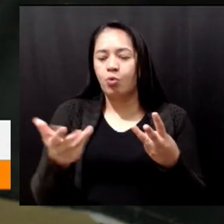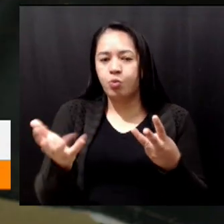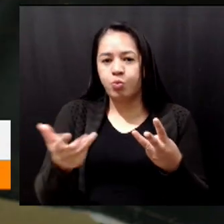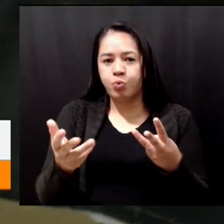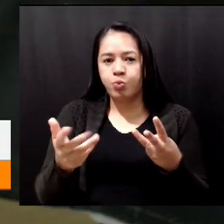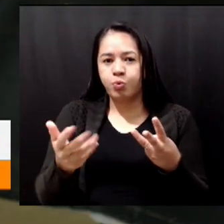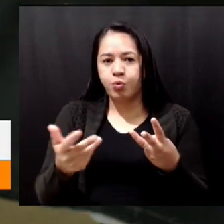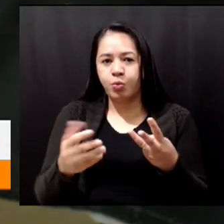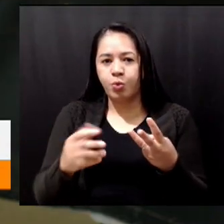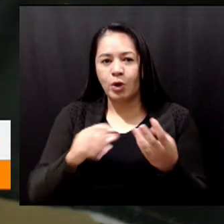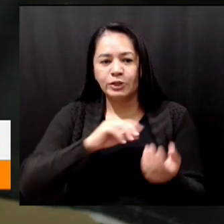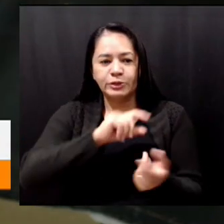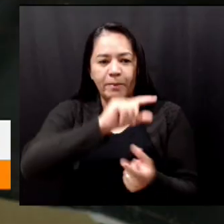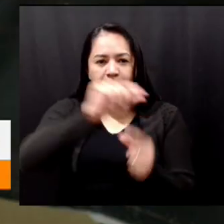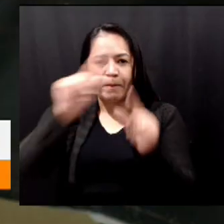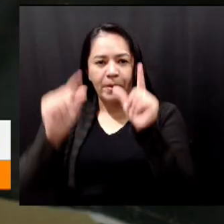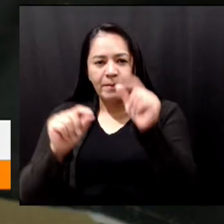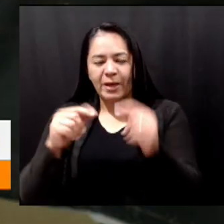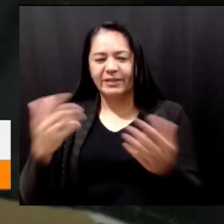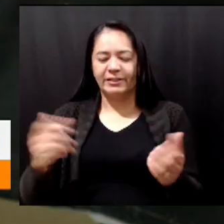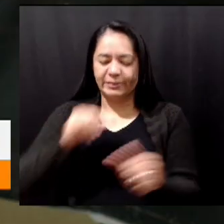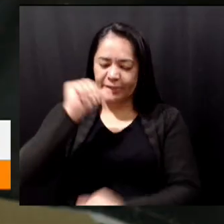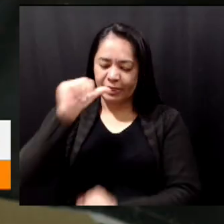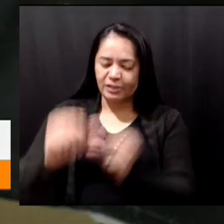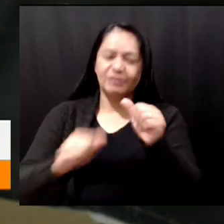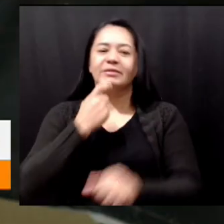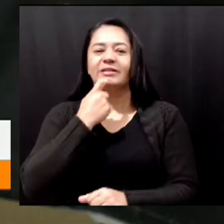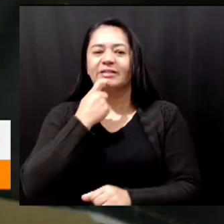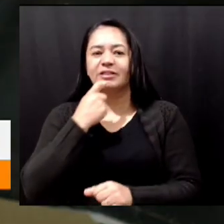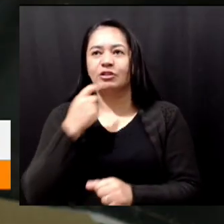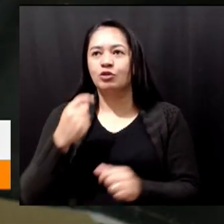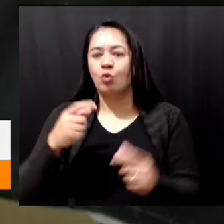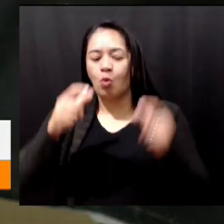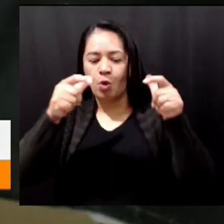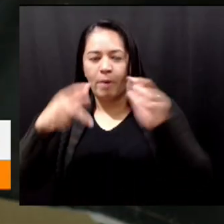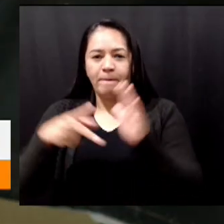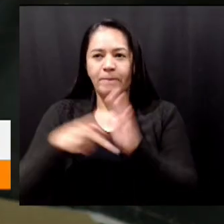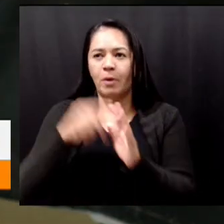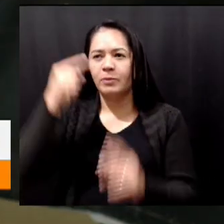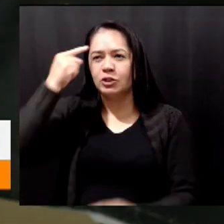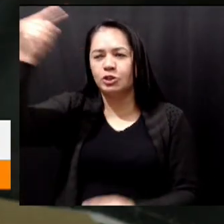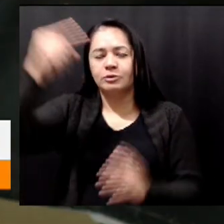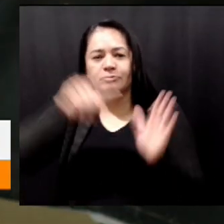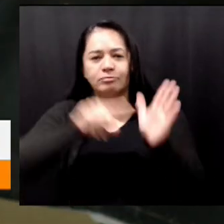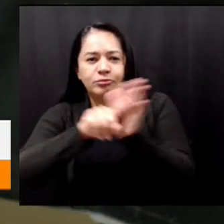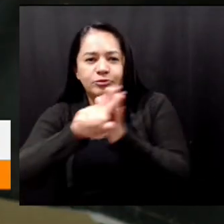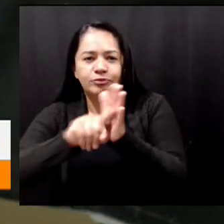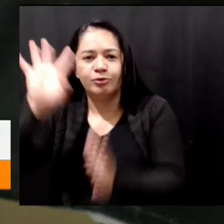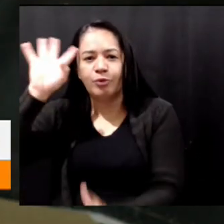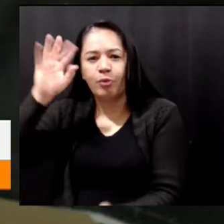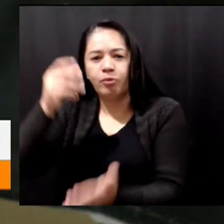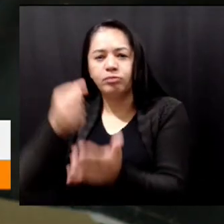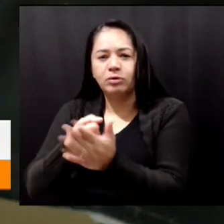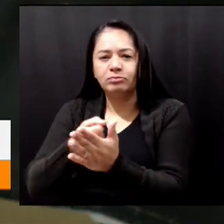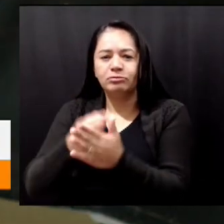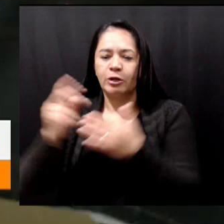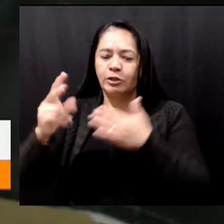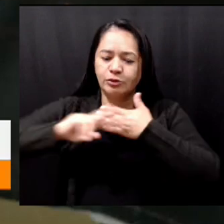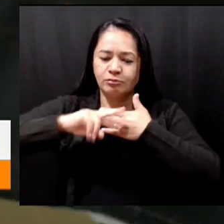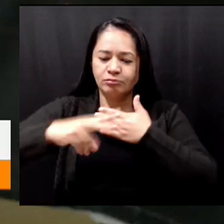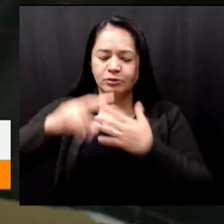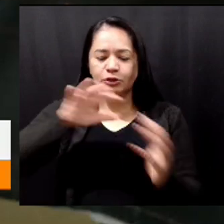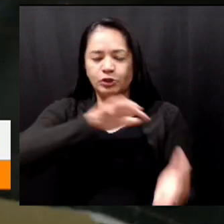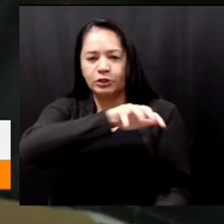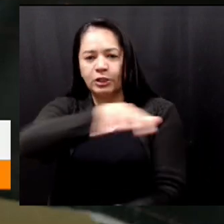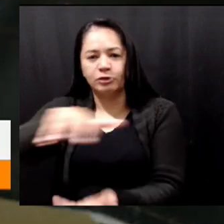essa cidade em um verdadeiro celeiro de ideias, pesquisas e soluções de impacto nacional e internacional.